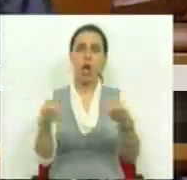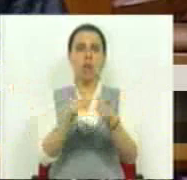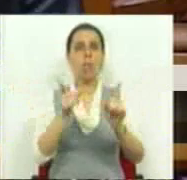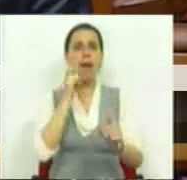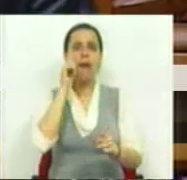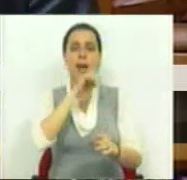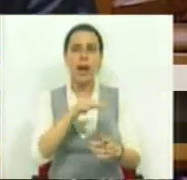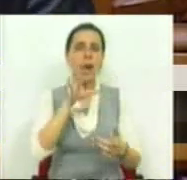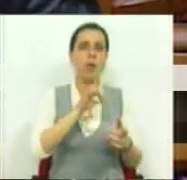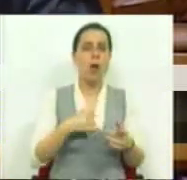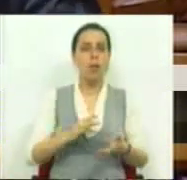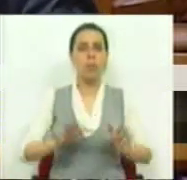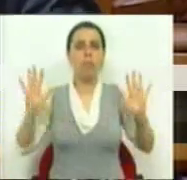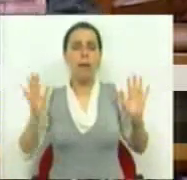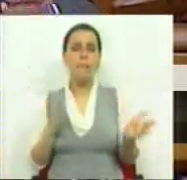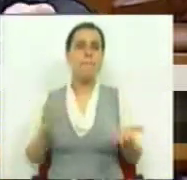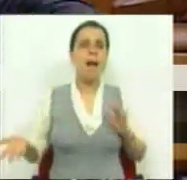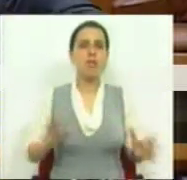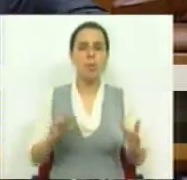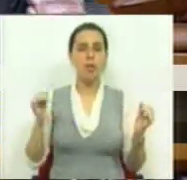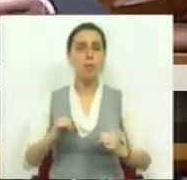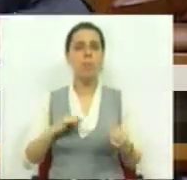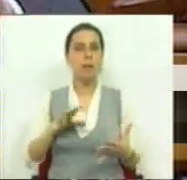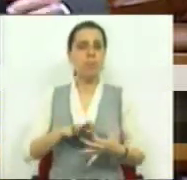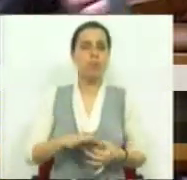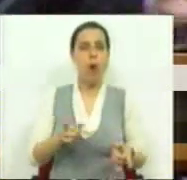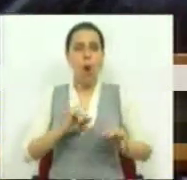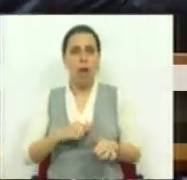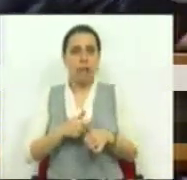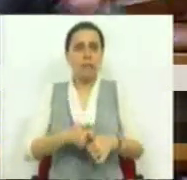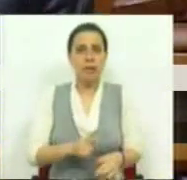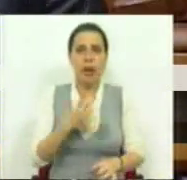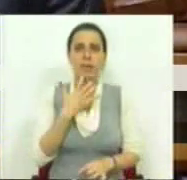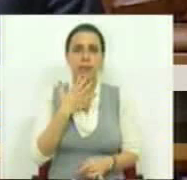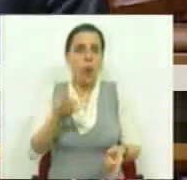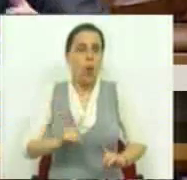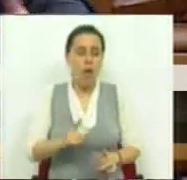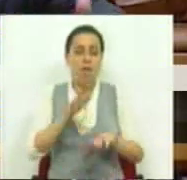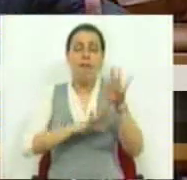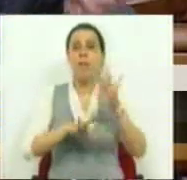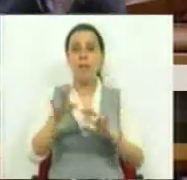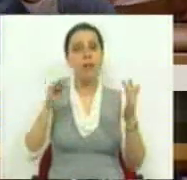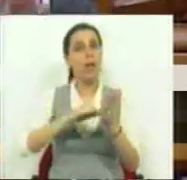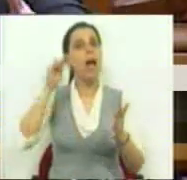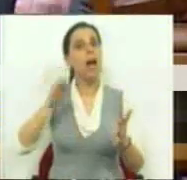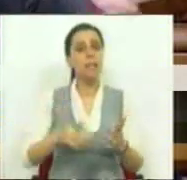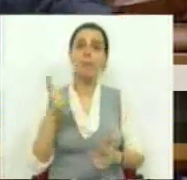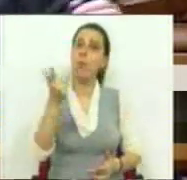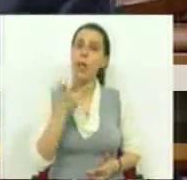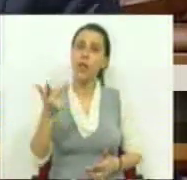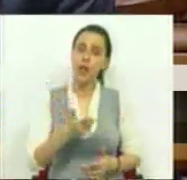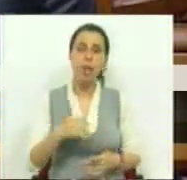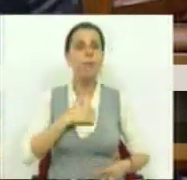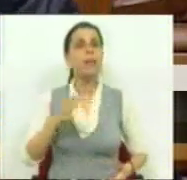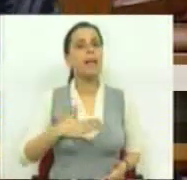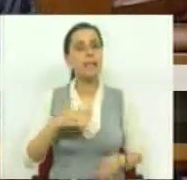Quem cola ou quem descola mais ou menos do memorando de aplicação feito e assinado com a Troika, com